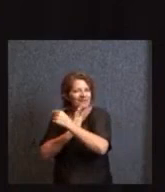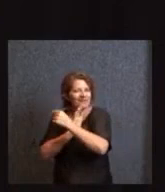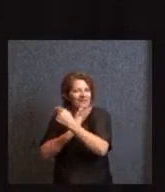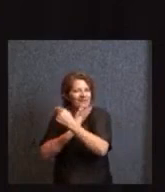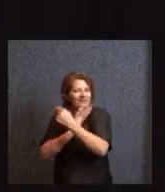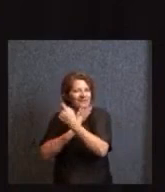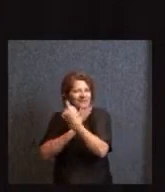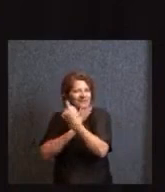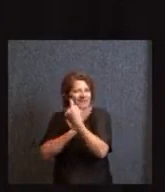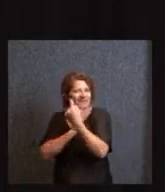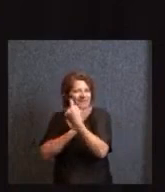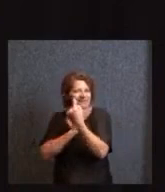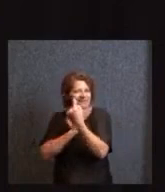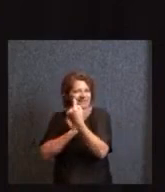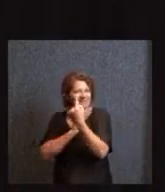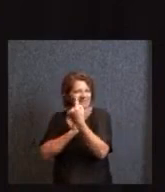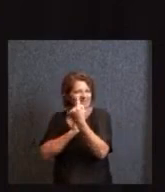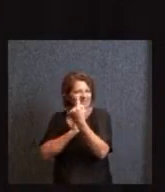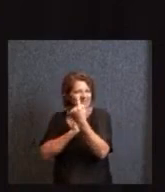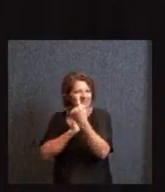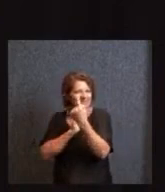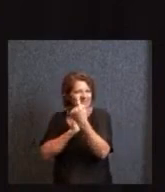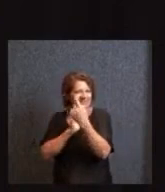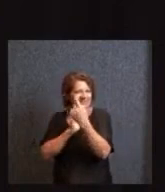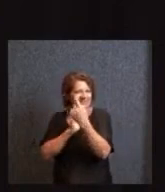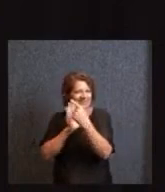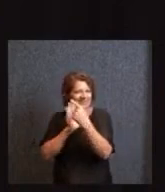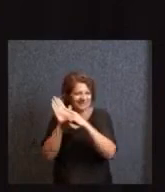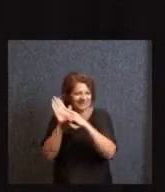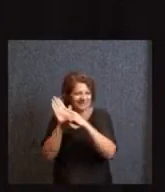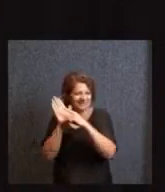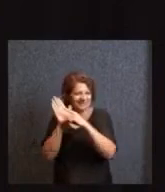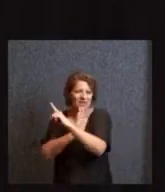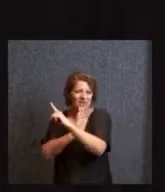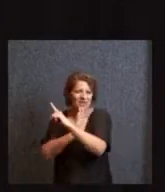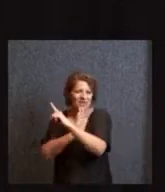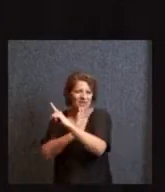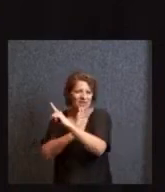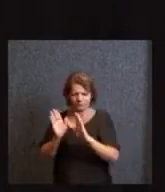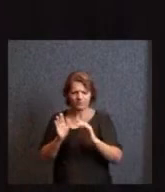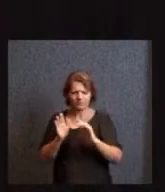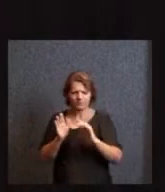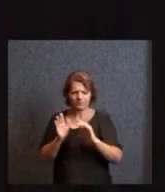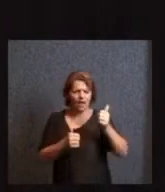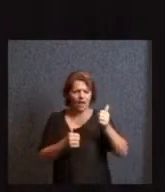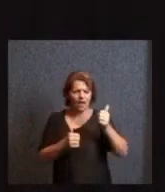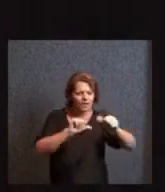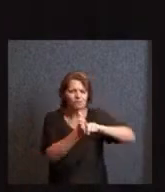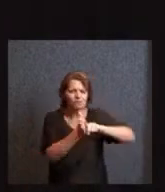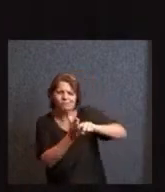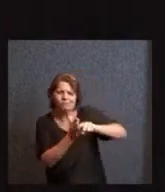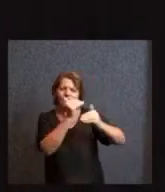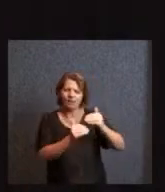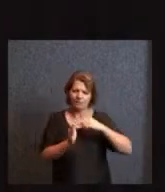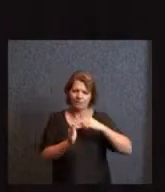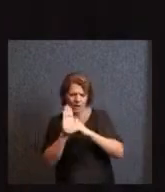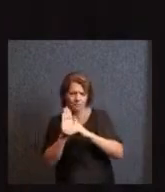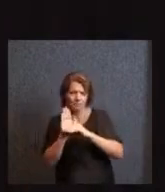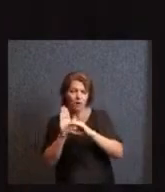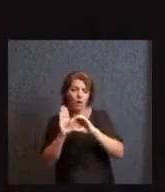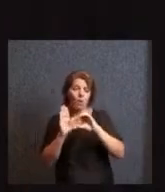será essa avaliação? Ela vai ser feita pelo programa, vai ser feita pela escola? Como é que vai